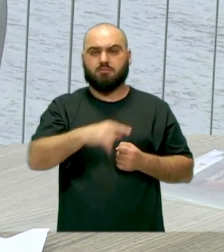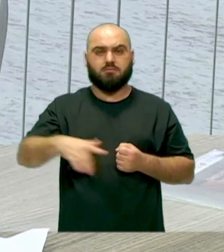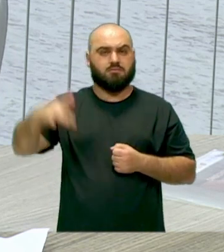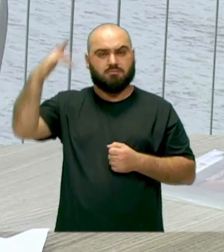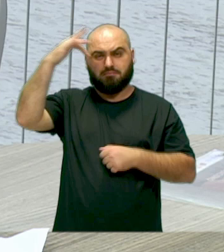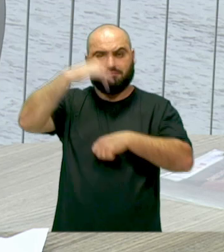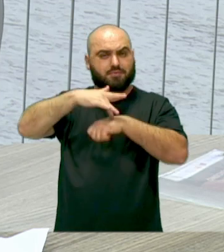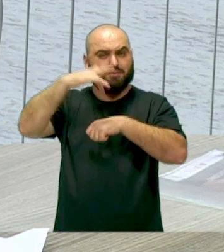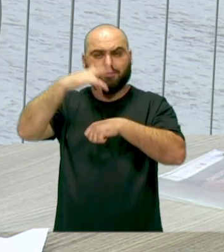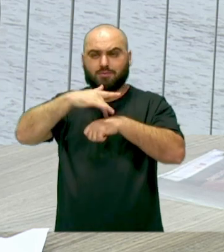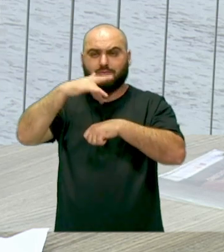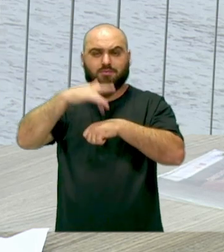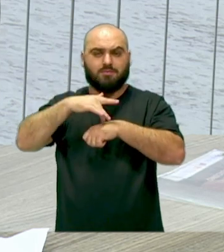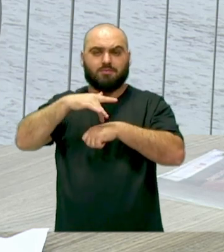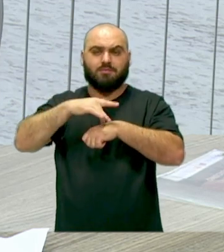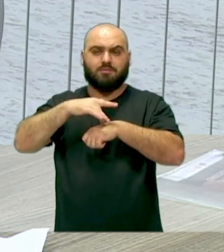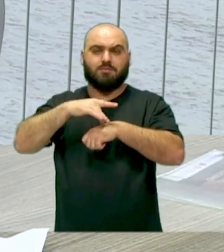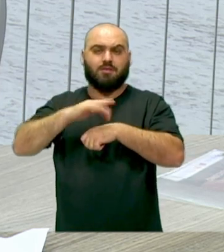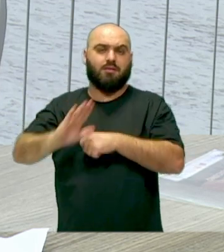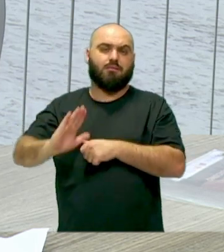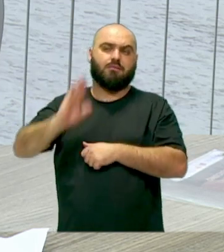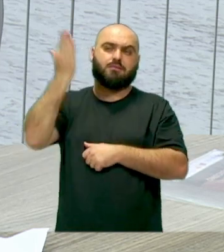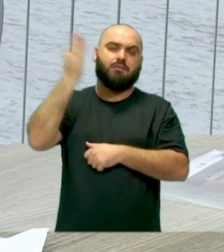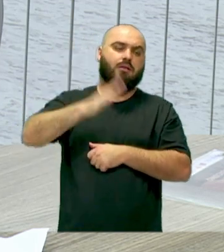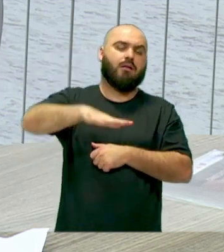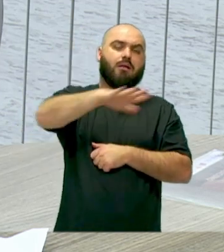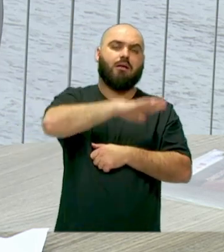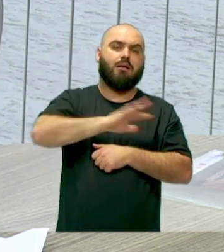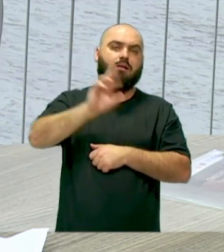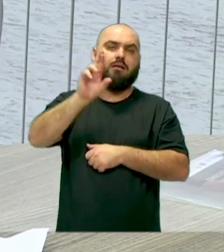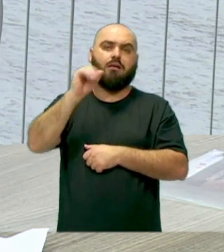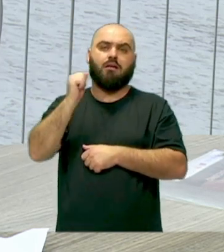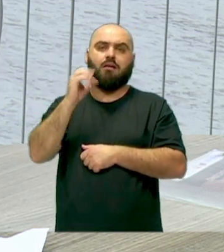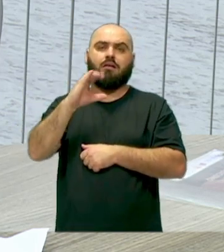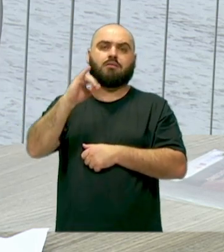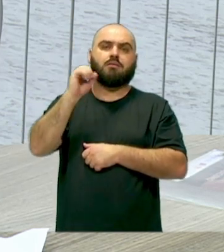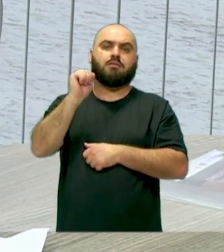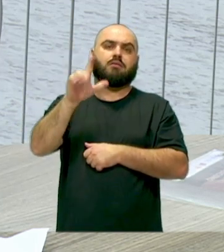absurdo que pôde acontecer na questão racial no país.